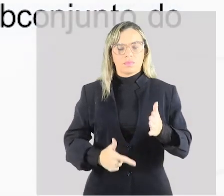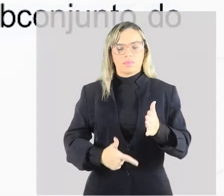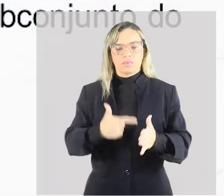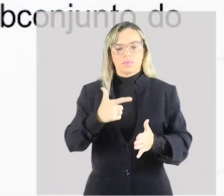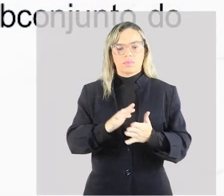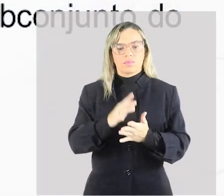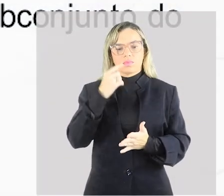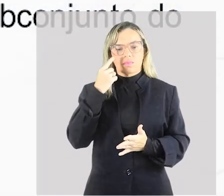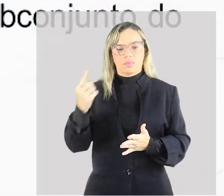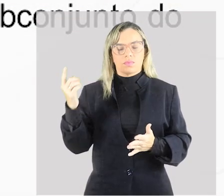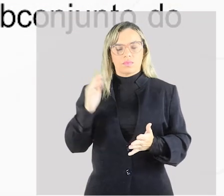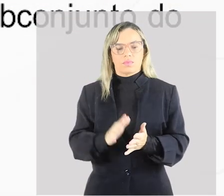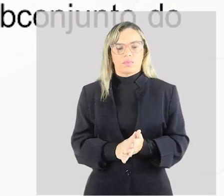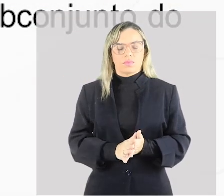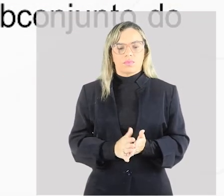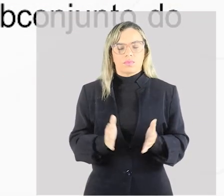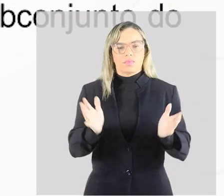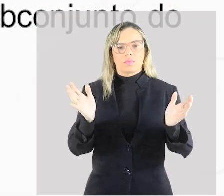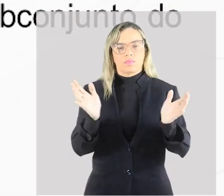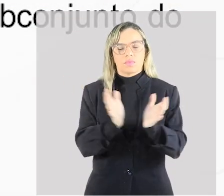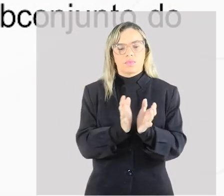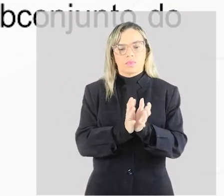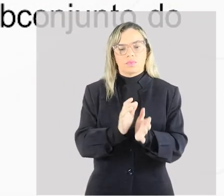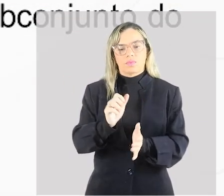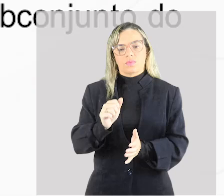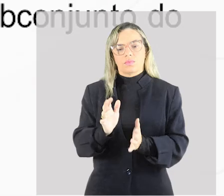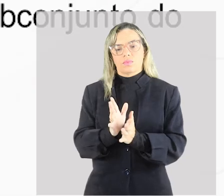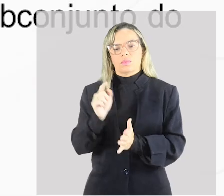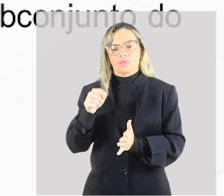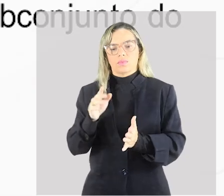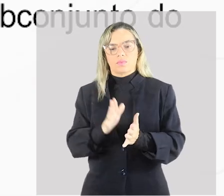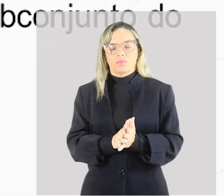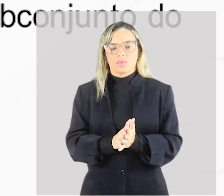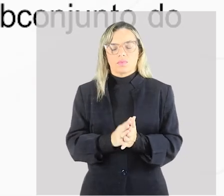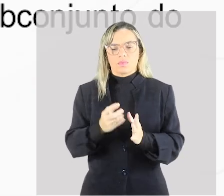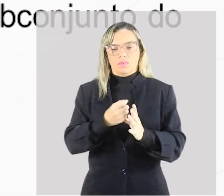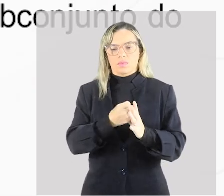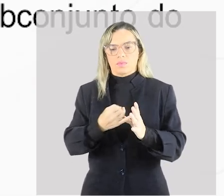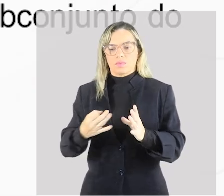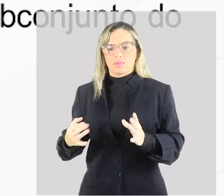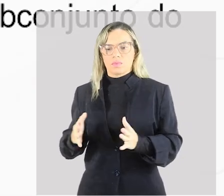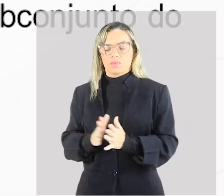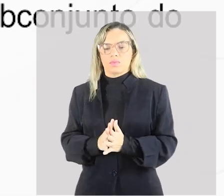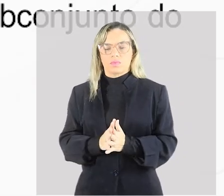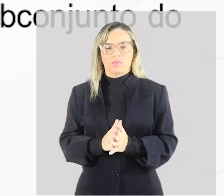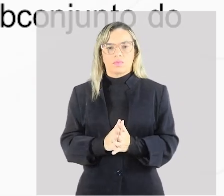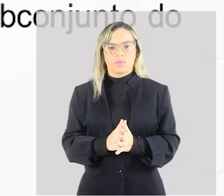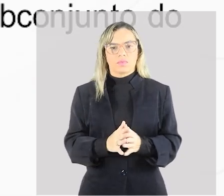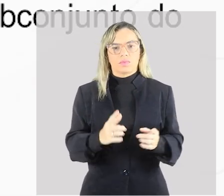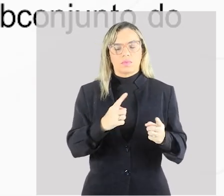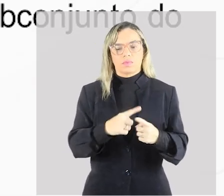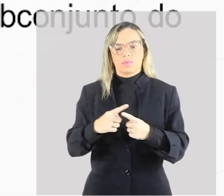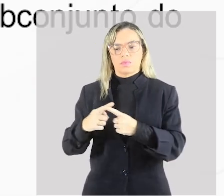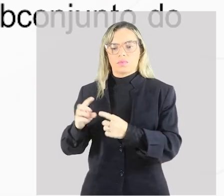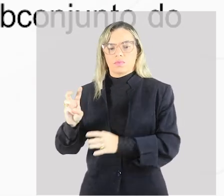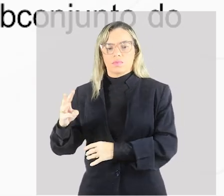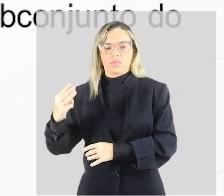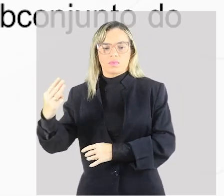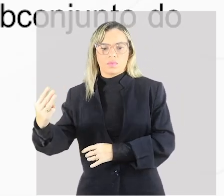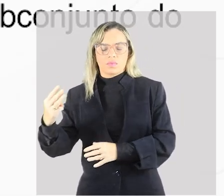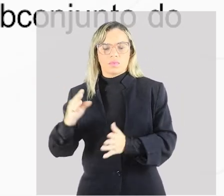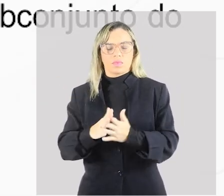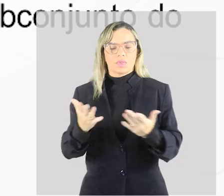para a nossa segunda questão. Seja A o conjunto formado pelos múltiplos de 3.